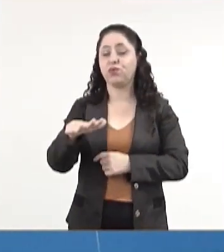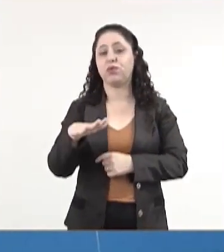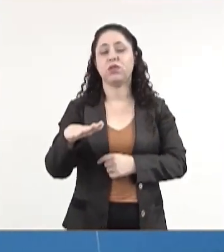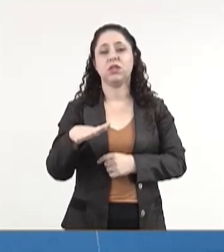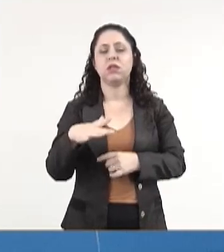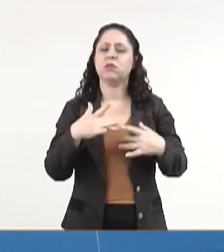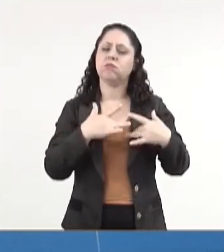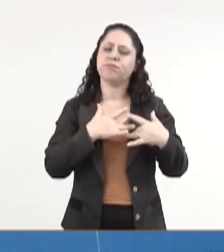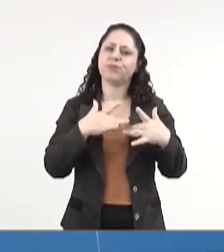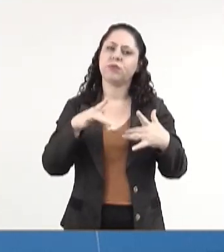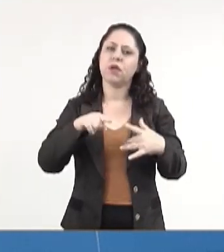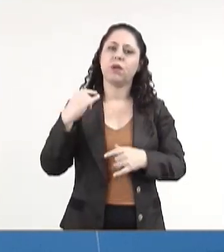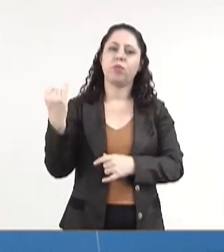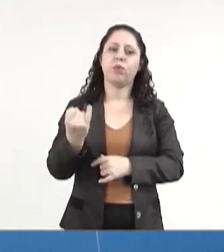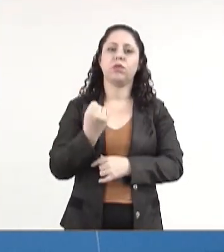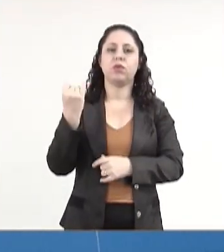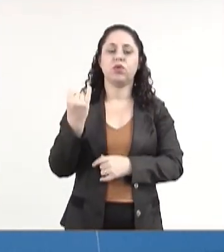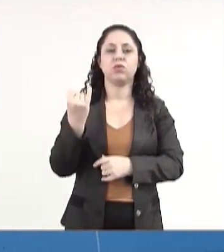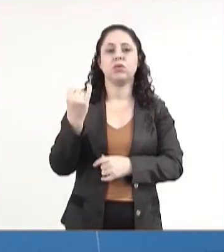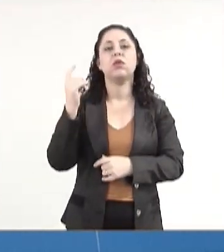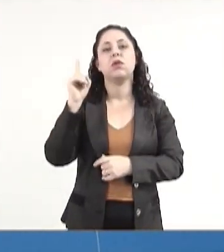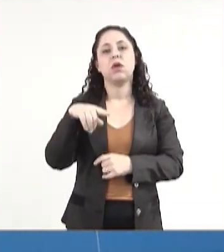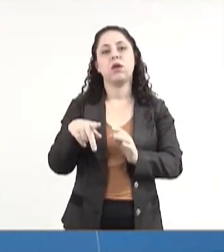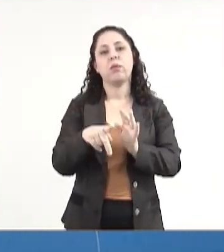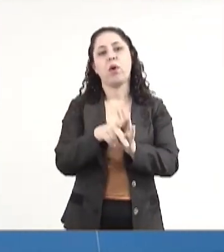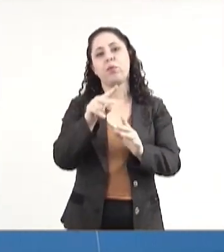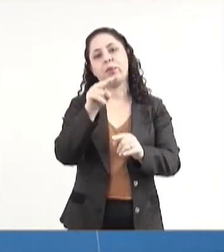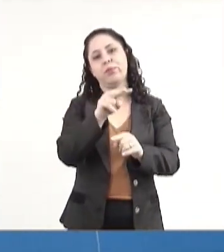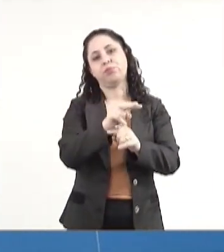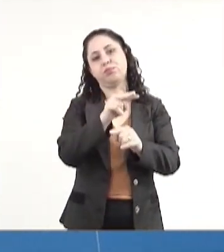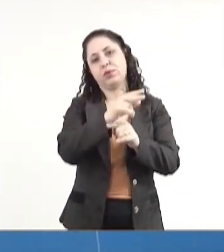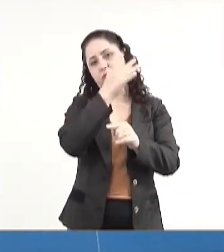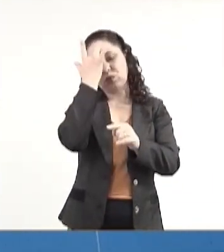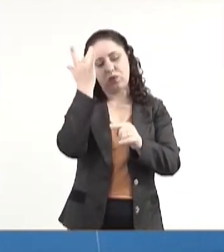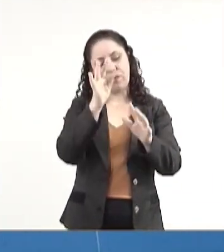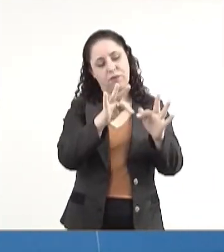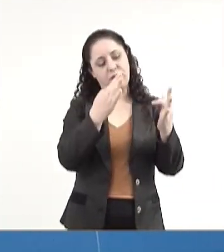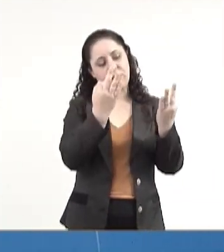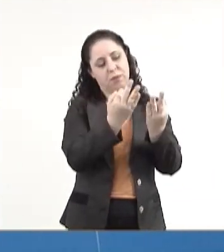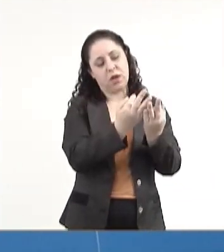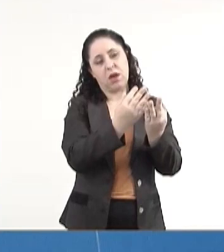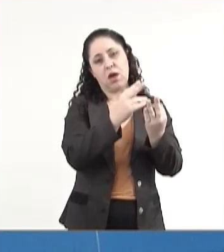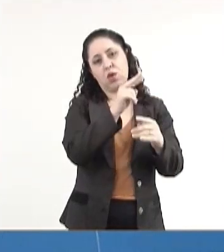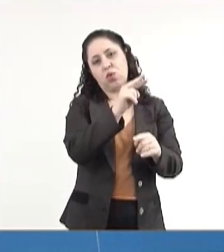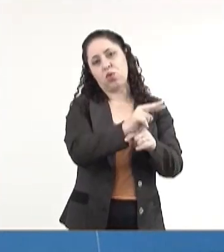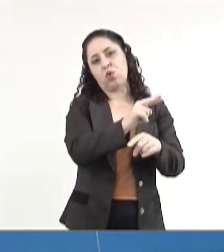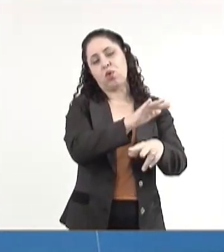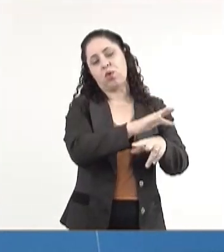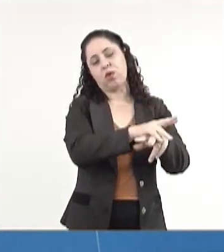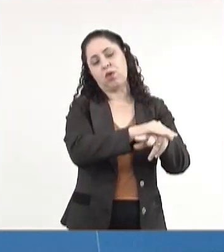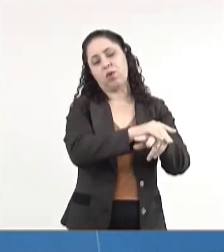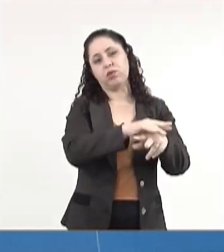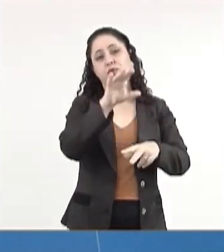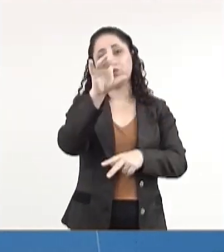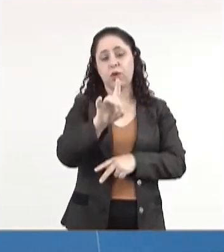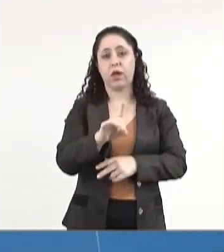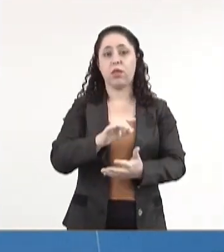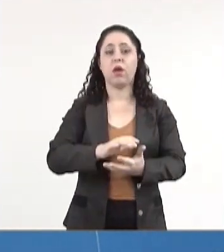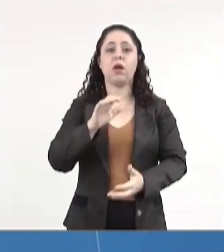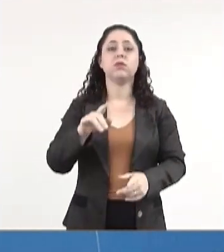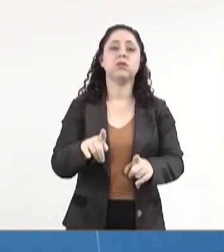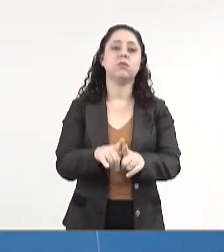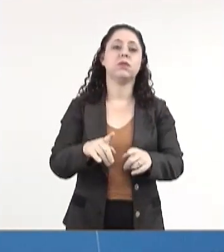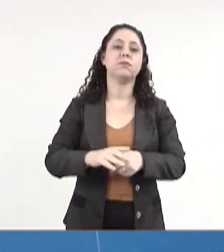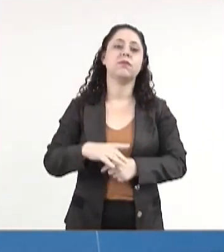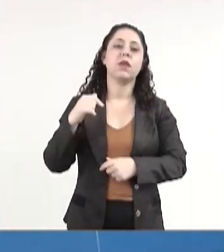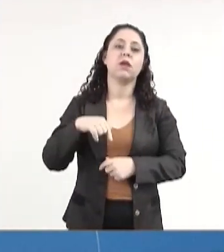tão sensível e importante que essa dos cuidadores, das pessoas com deficiência e dos